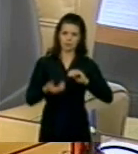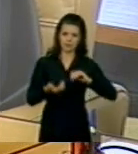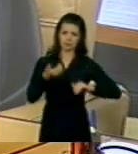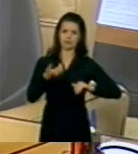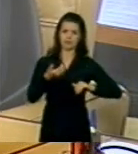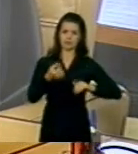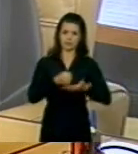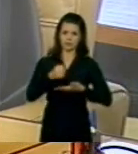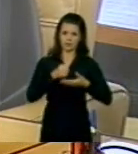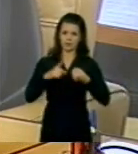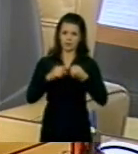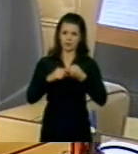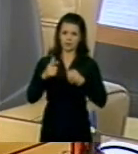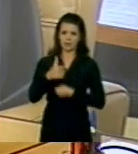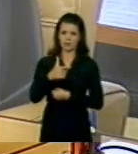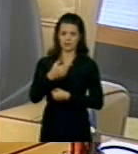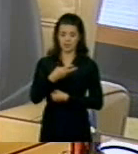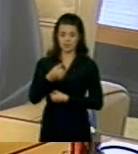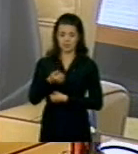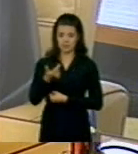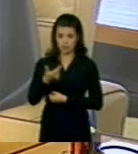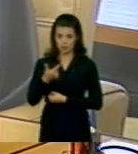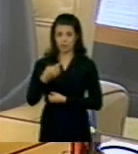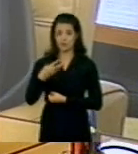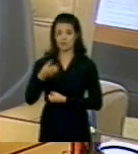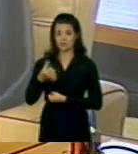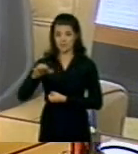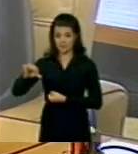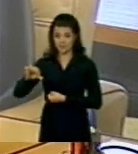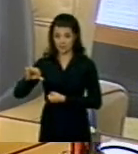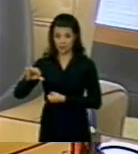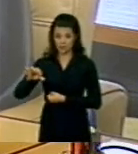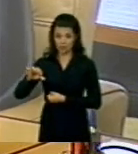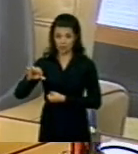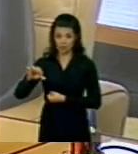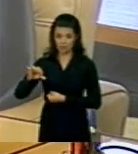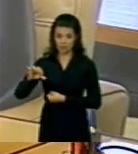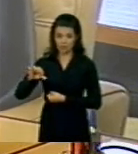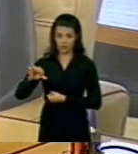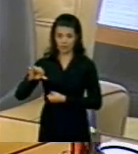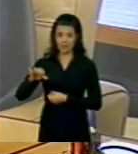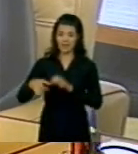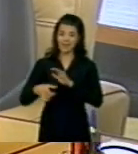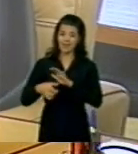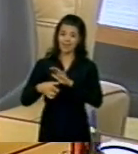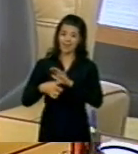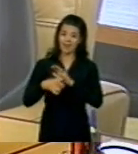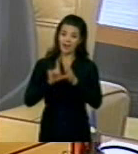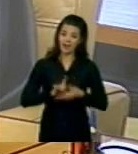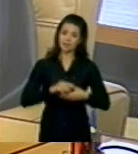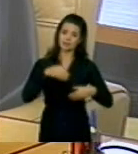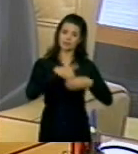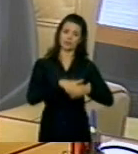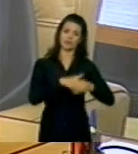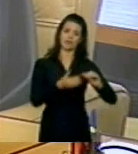nos artigos 312 e 319 do CPP, sem que se submetesse à Casa essa medida